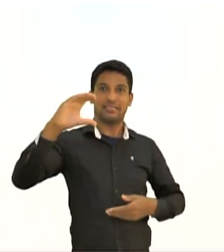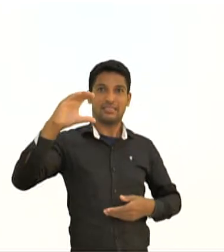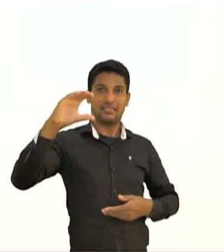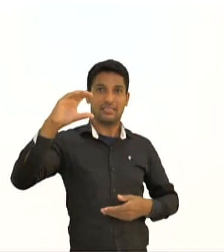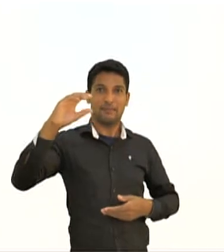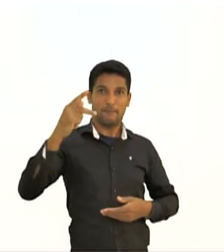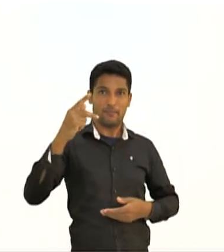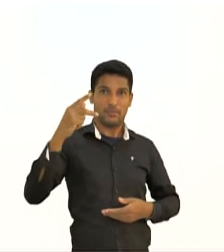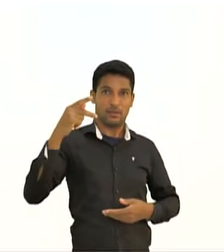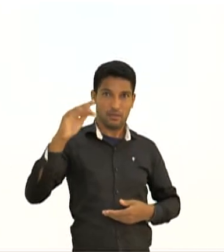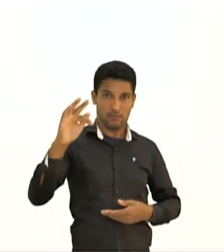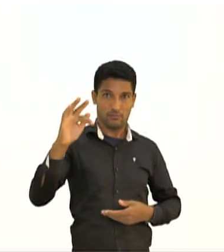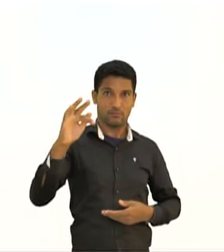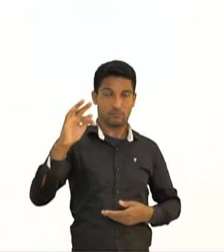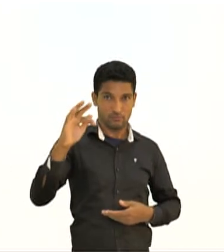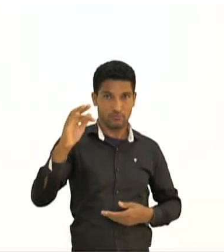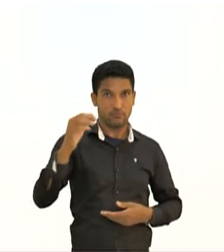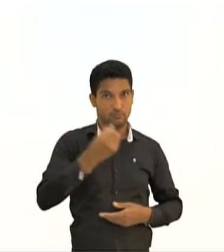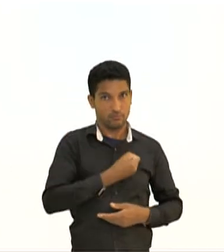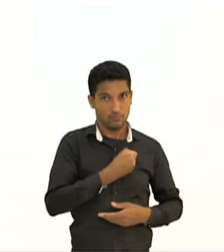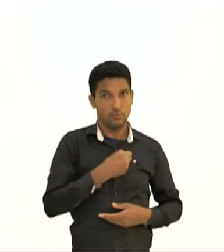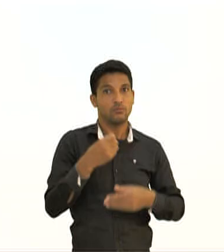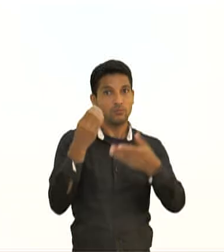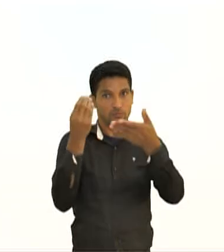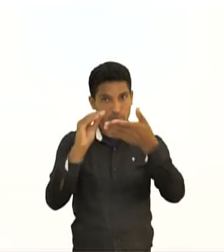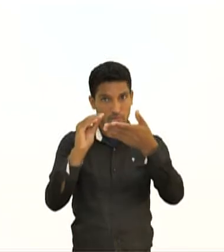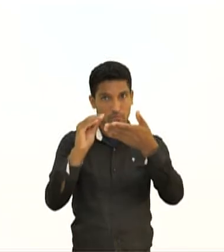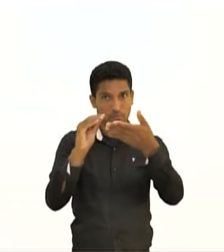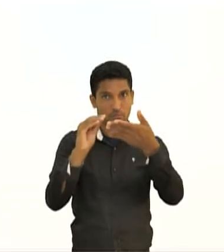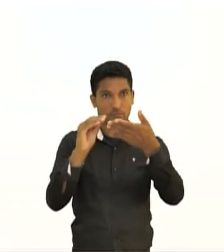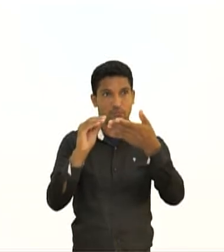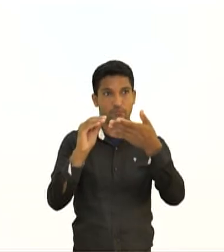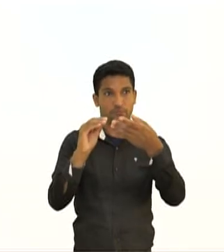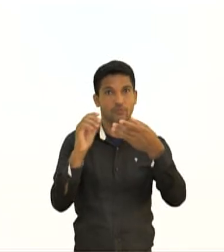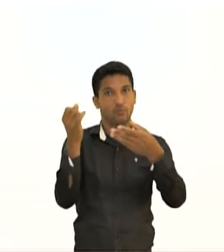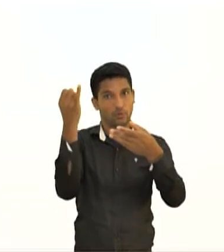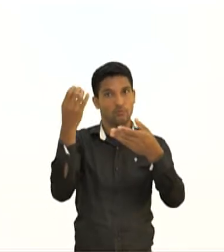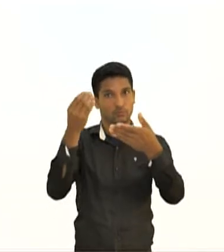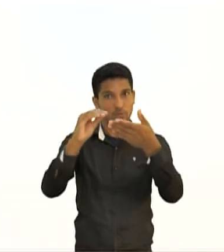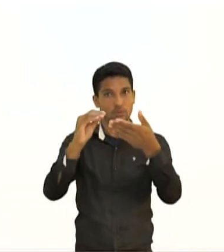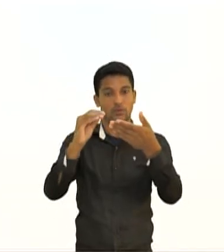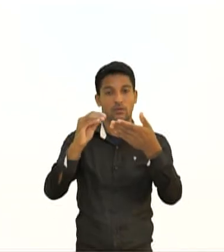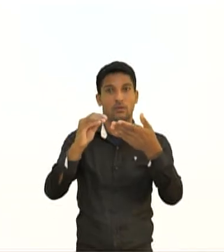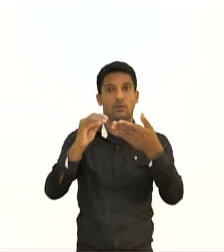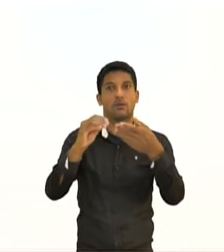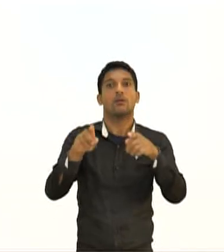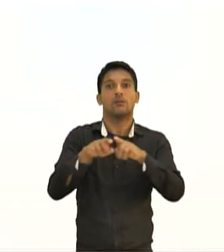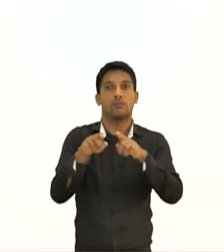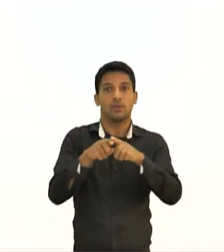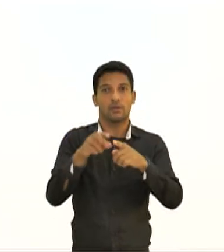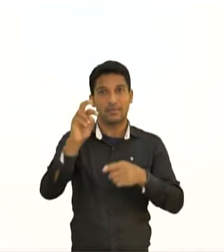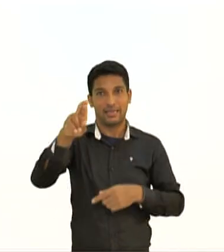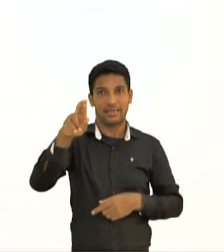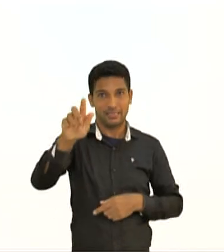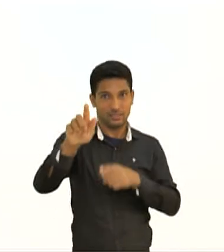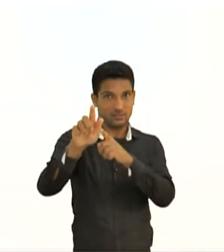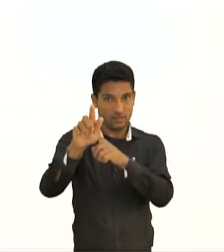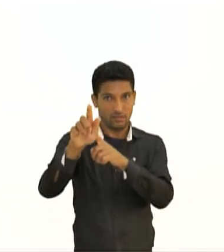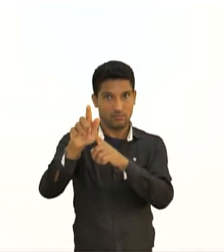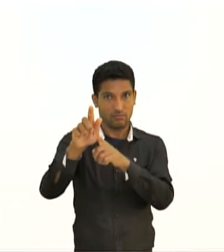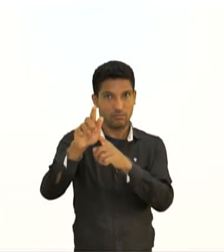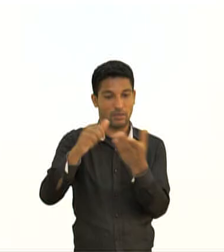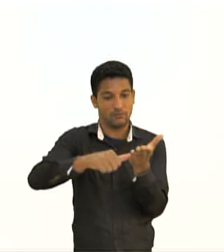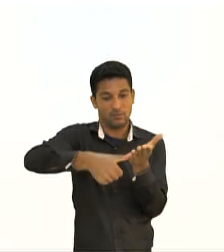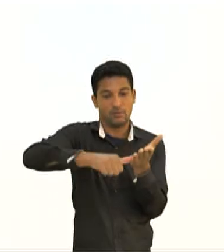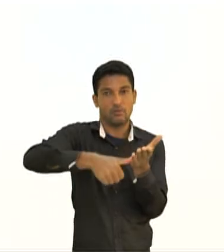importante colocar o número do meu CPF, né? Geralmente esse número vem às vezes no RG, né? Hoje quando as pessoas